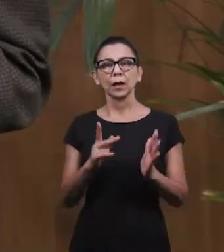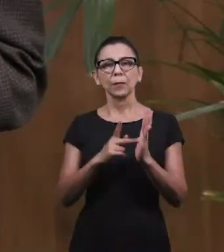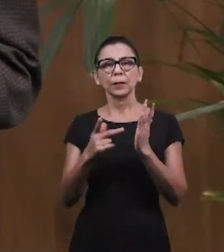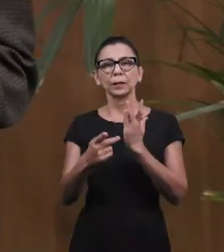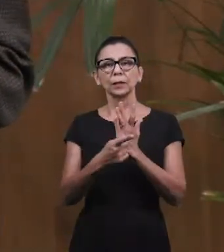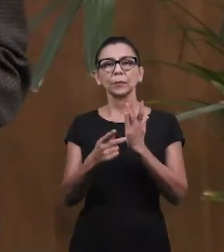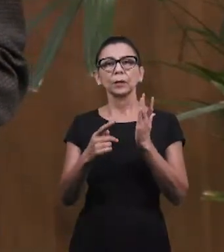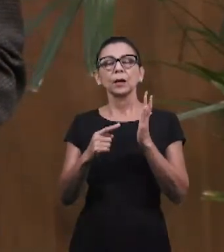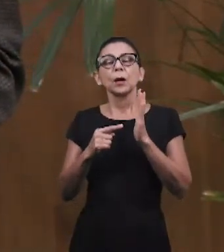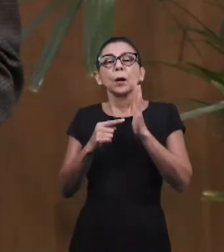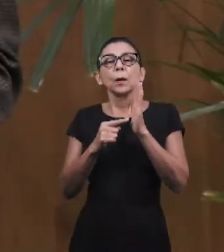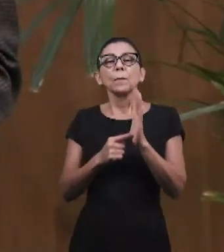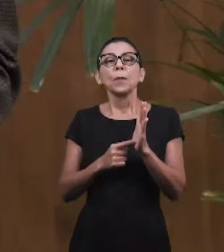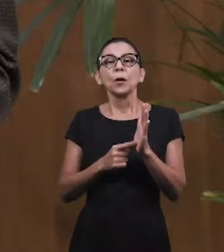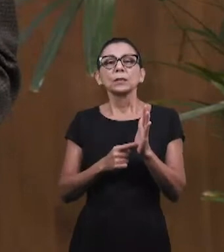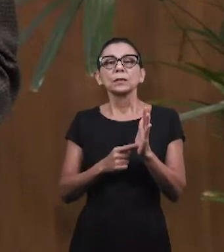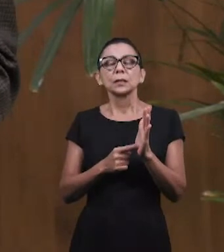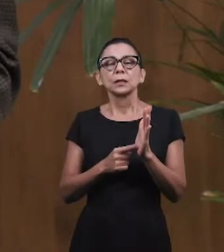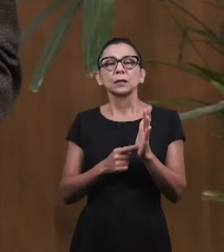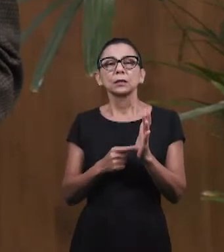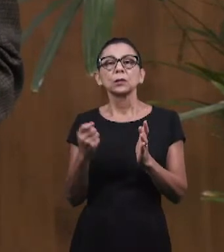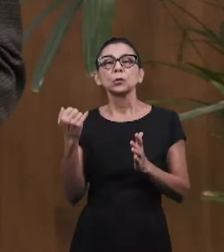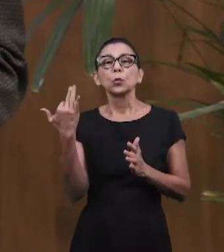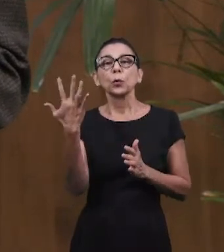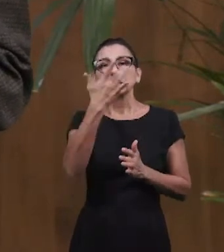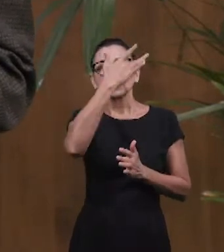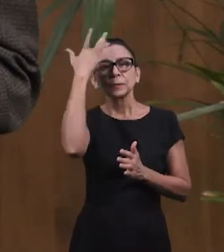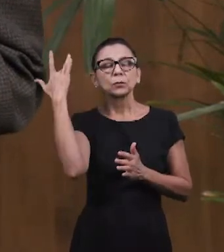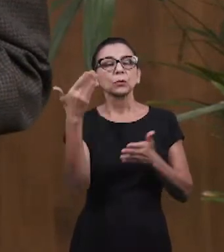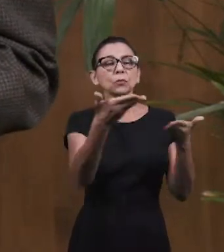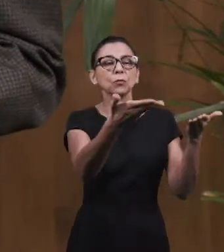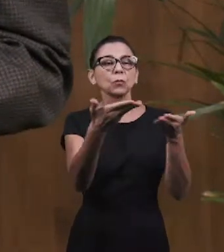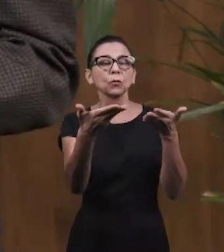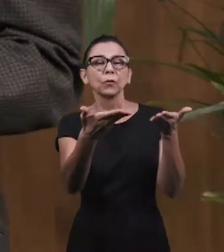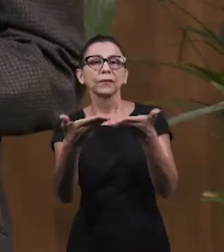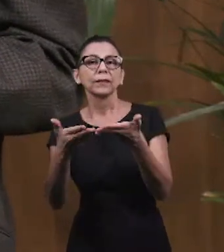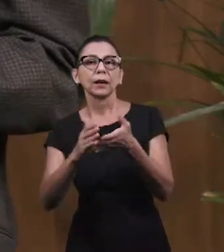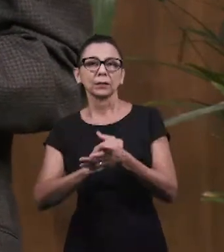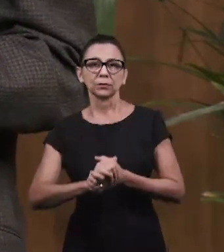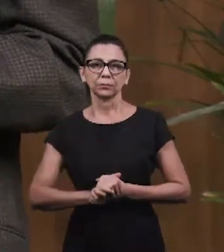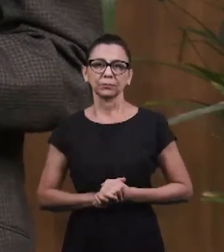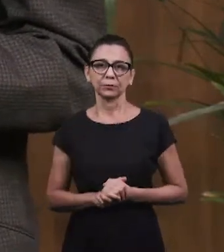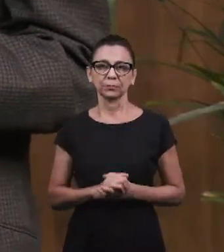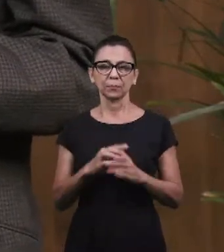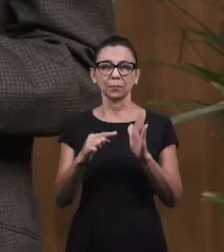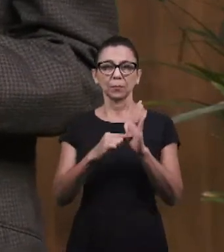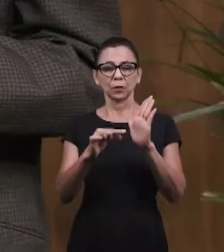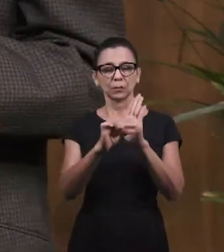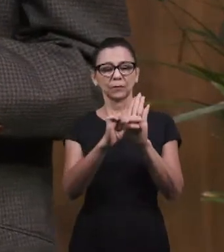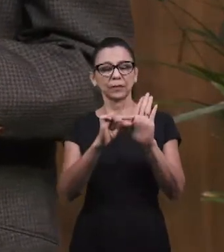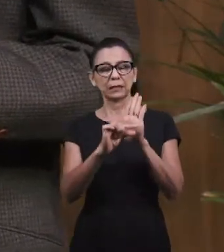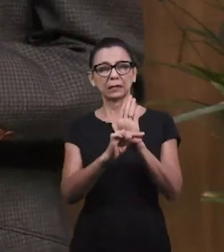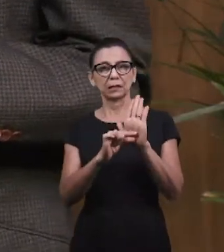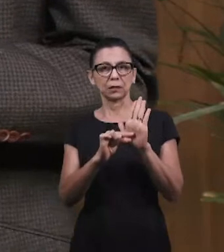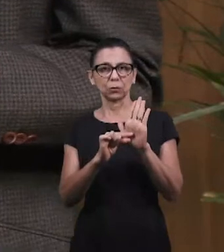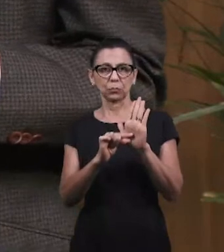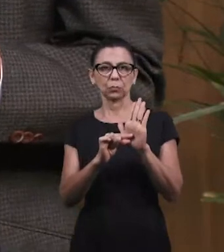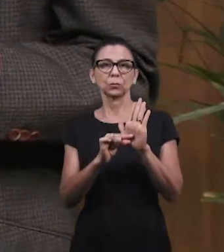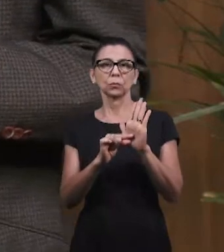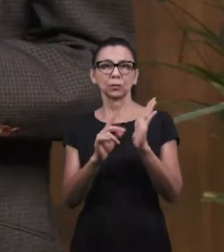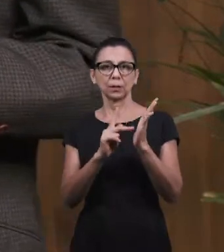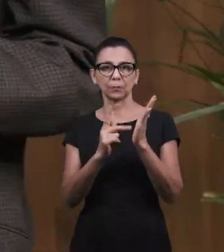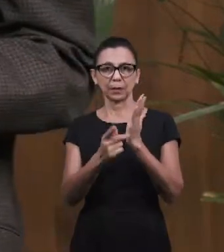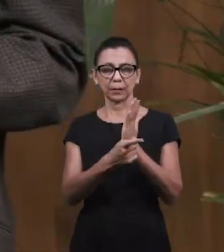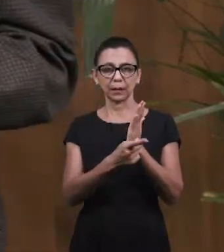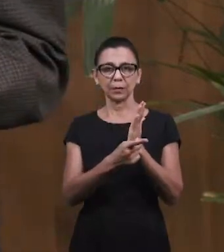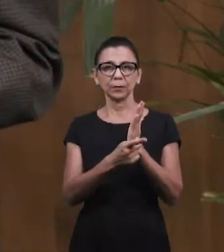na parábola? Esta é a primeira pergunta. E a tarefa é cite os versículos da parábola ou